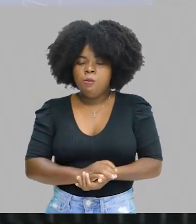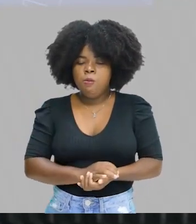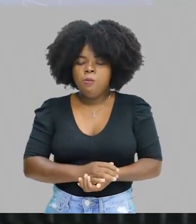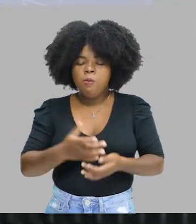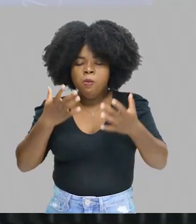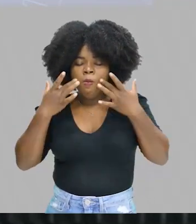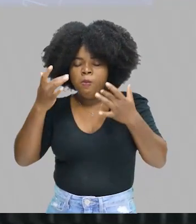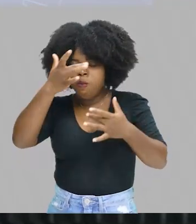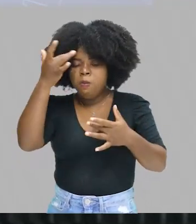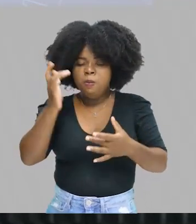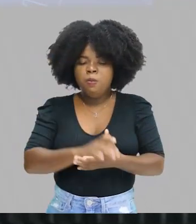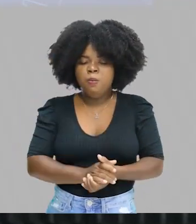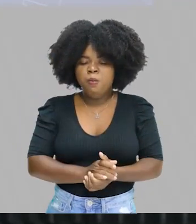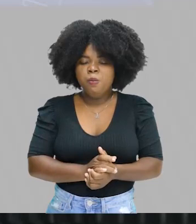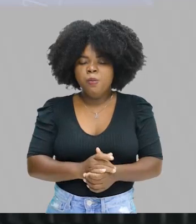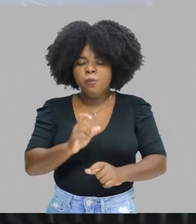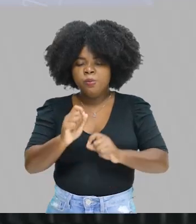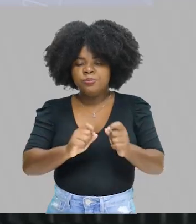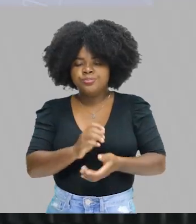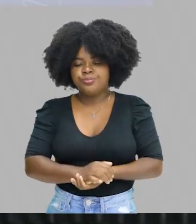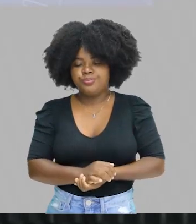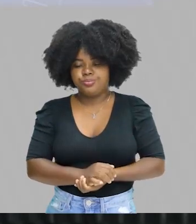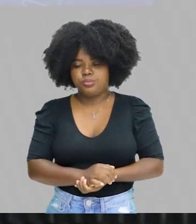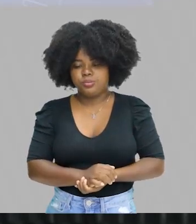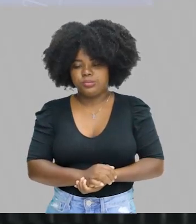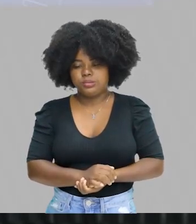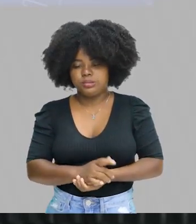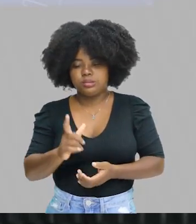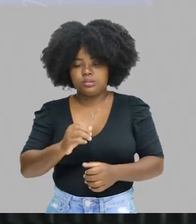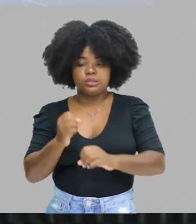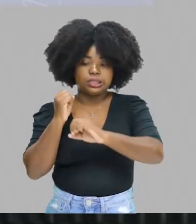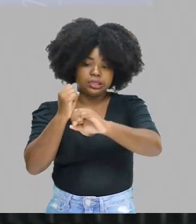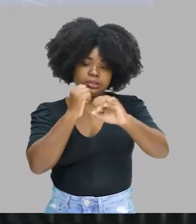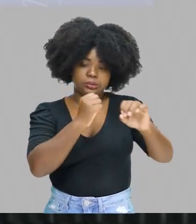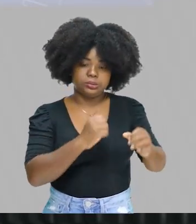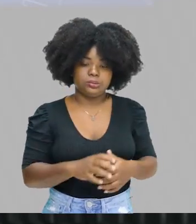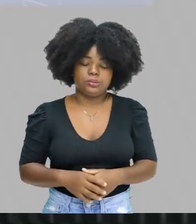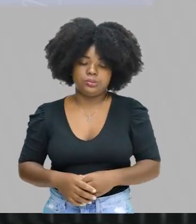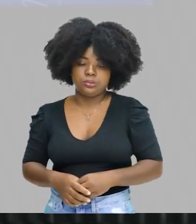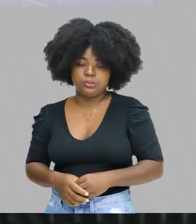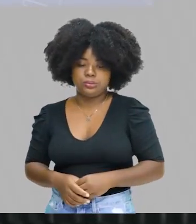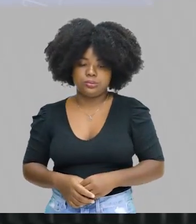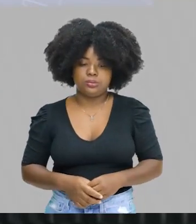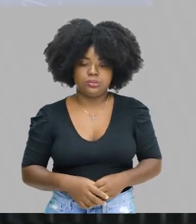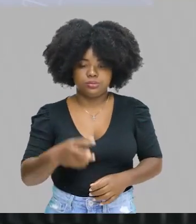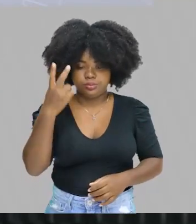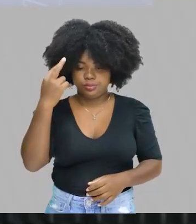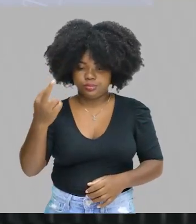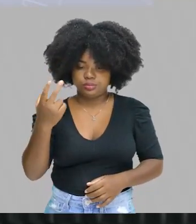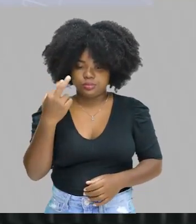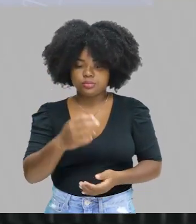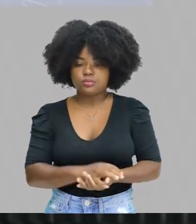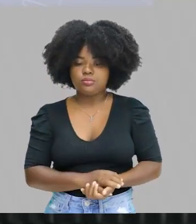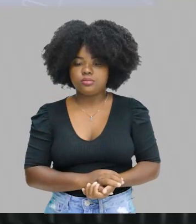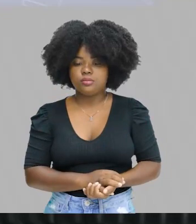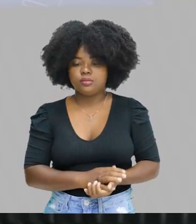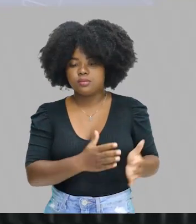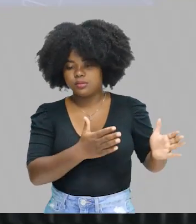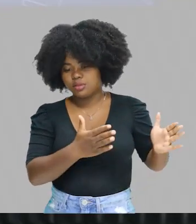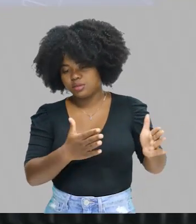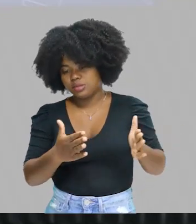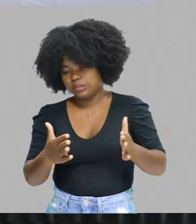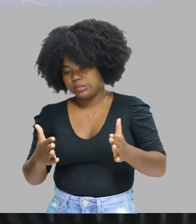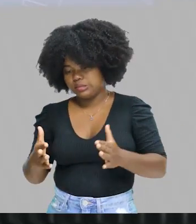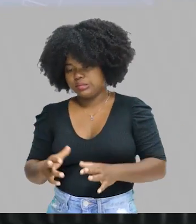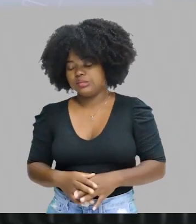artistas que fazem o processo de solda, dobra, corte e fazem milagres, gente, é uma coisa fabulosa. A história da escultura em si, ela passa por